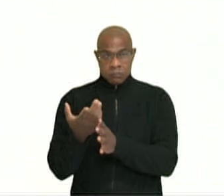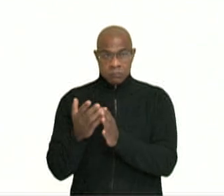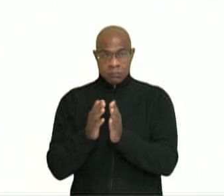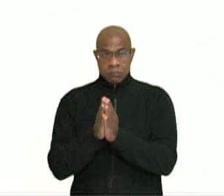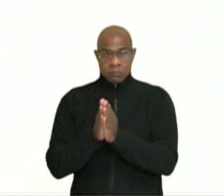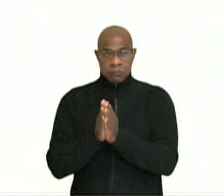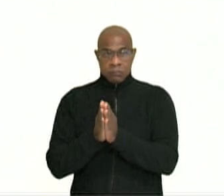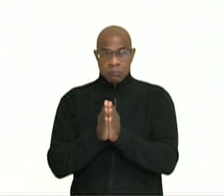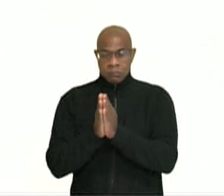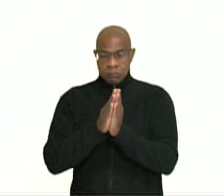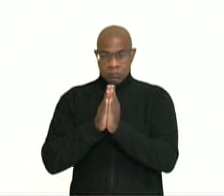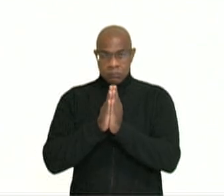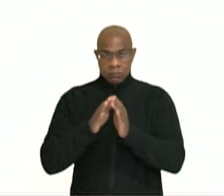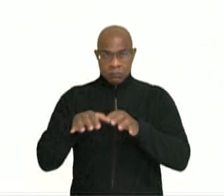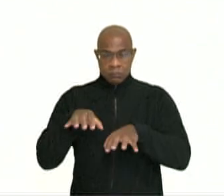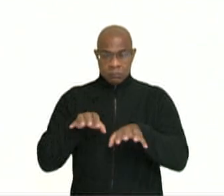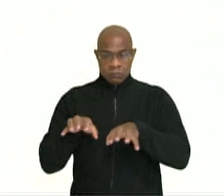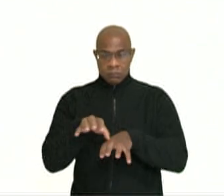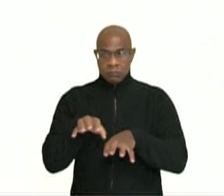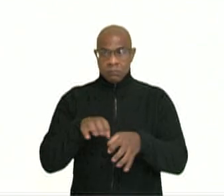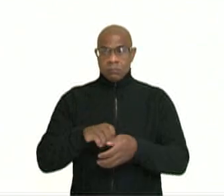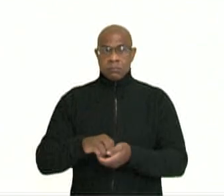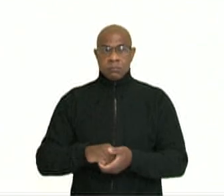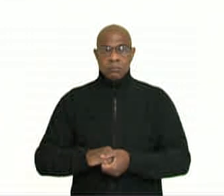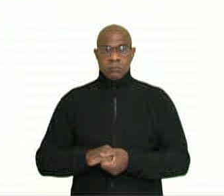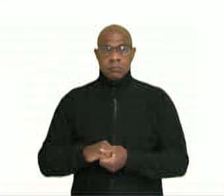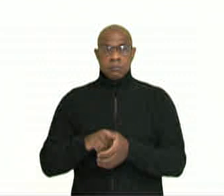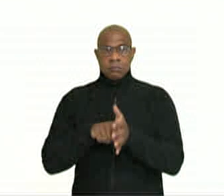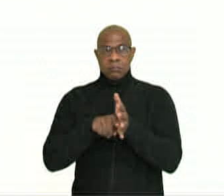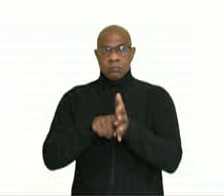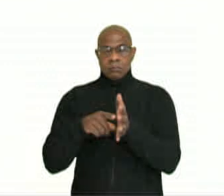fontes de energia e o QR Code tem a reportagem completa.